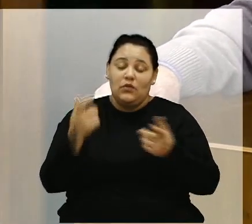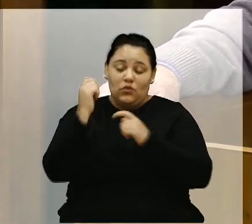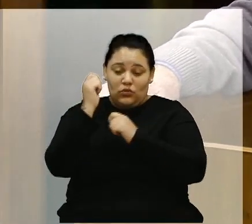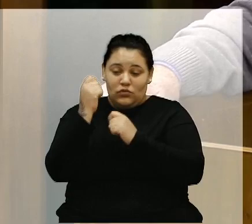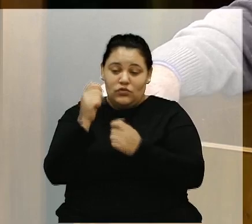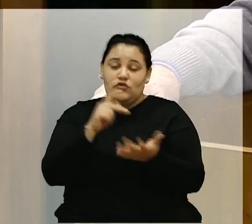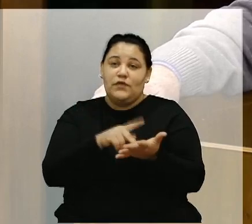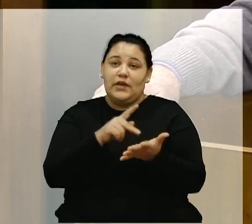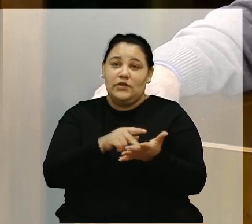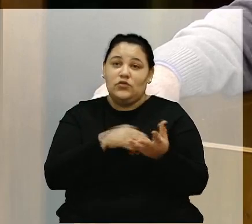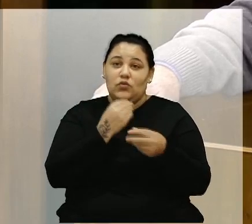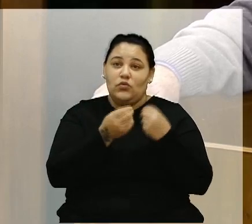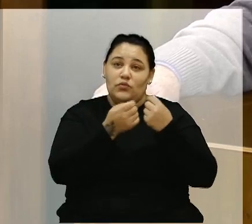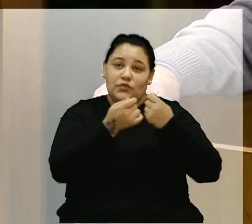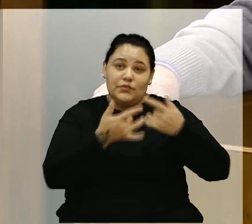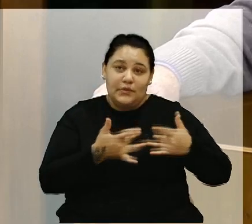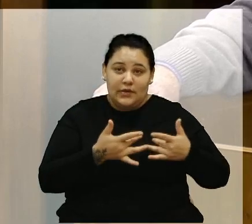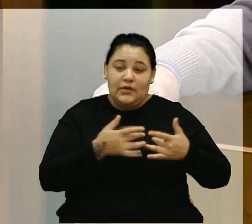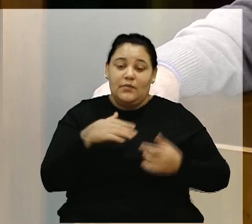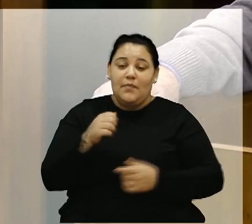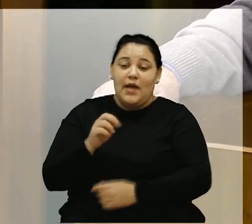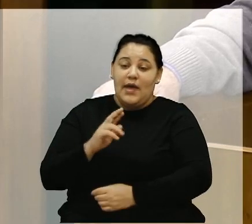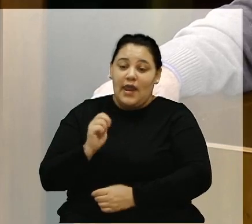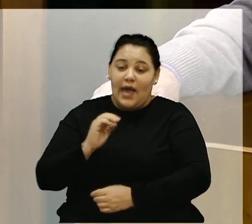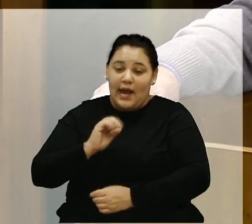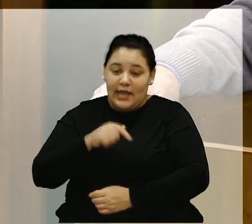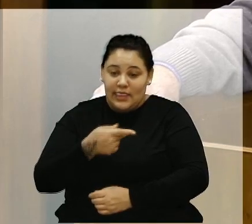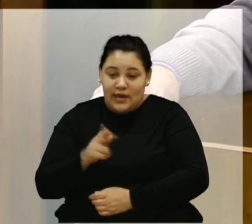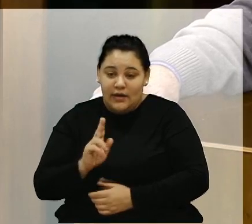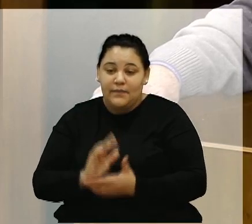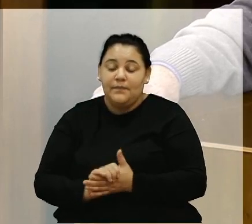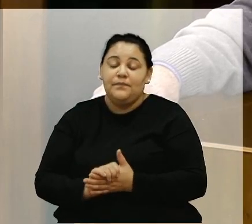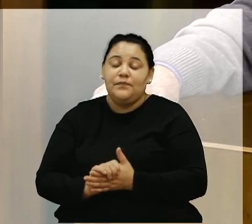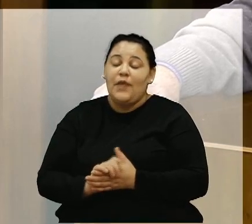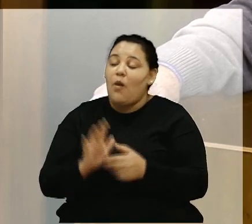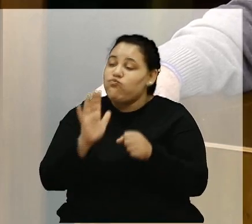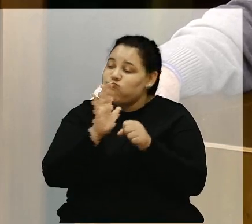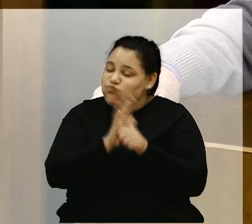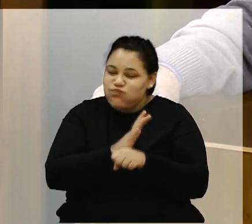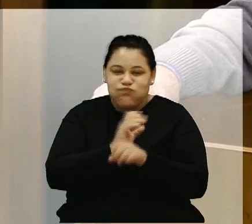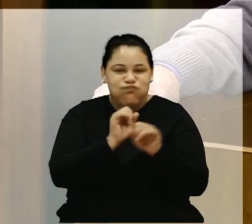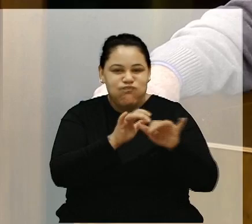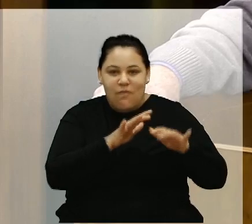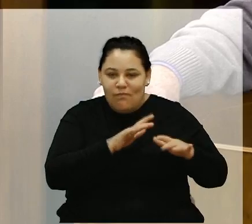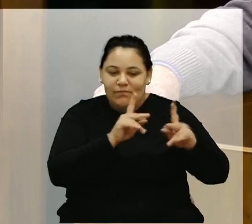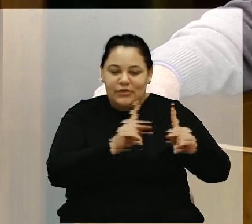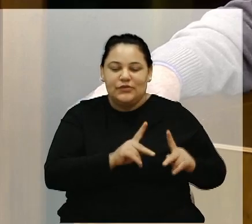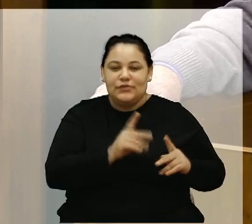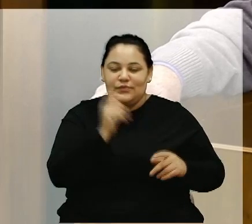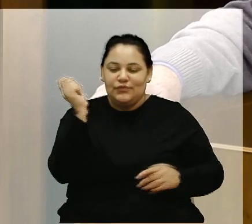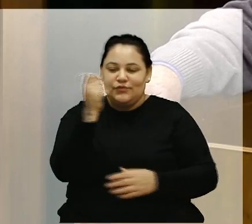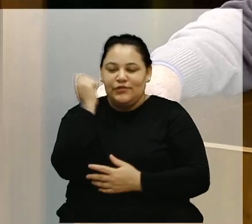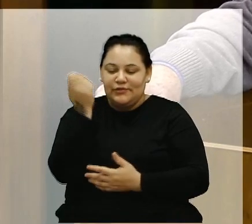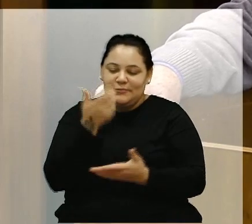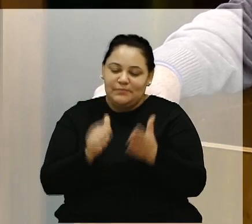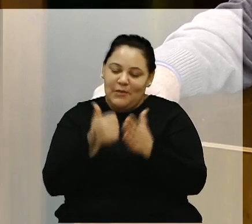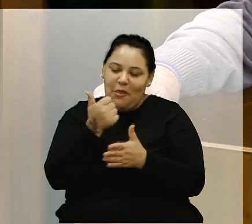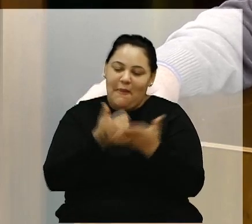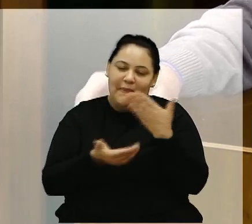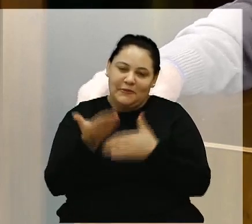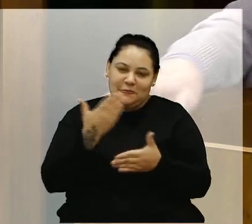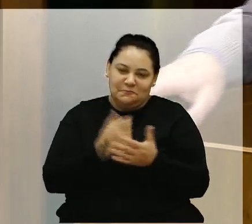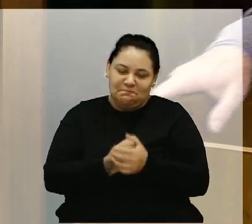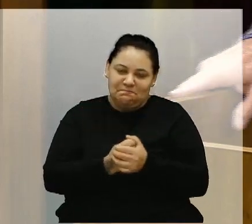disse, que o Maracanã esteja repleto de pessoas para que o nosso Rio Grande seja melhor atendido. Boa parte,